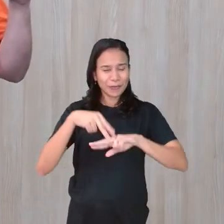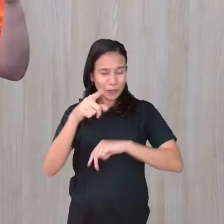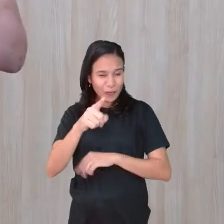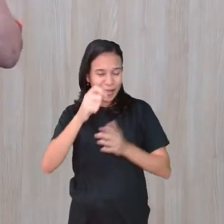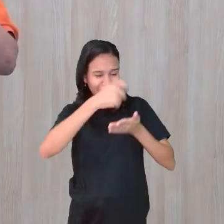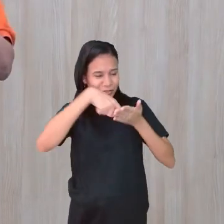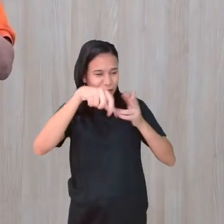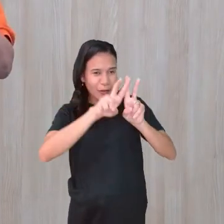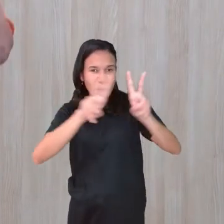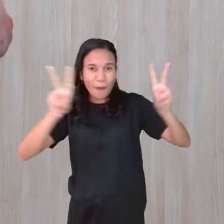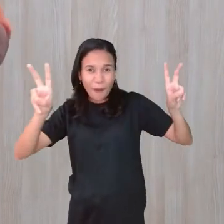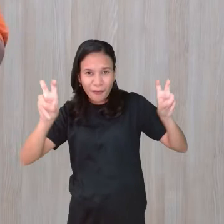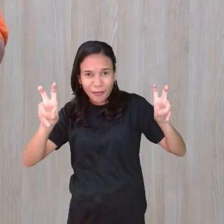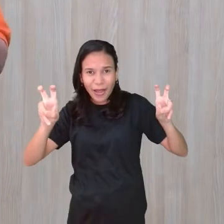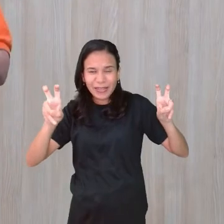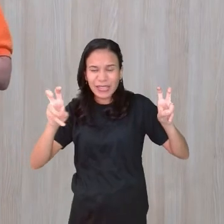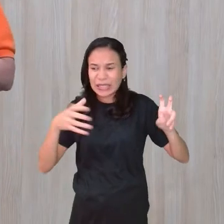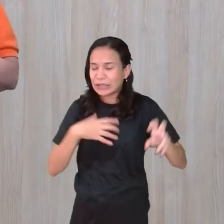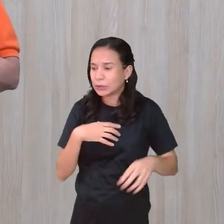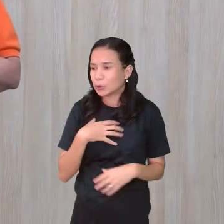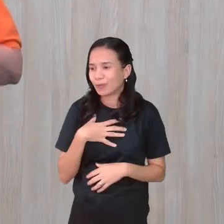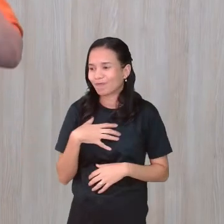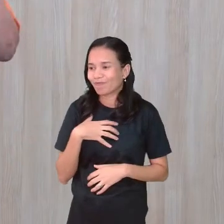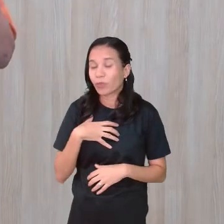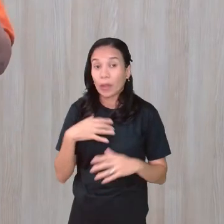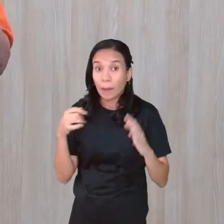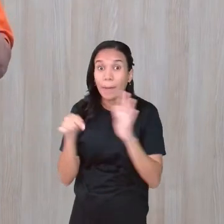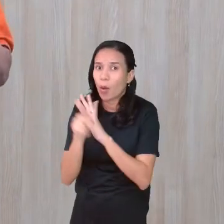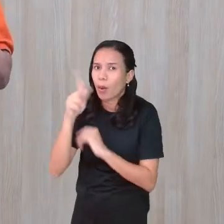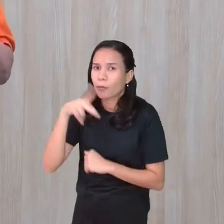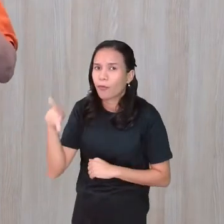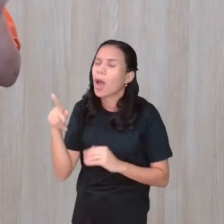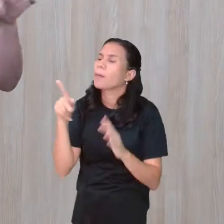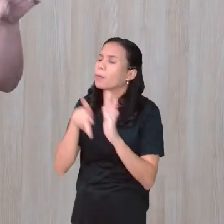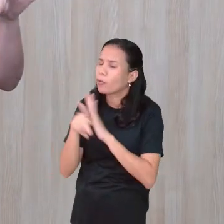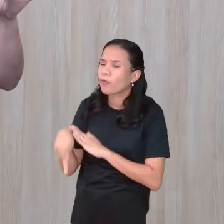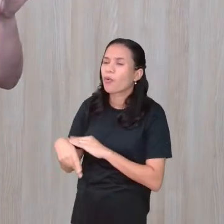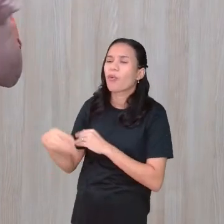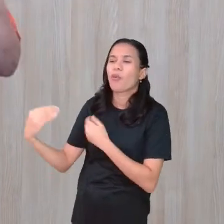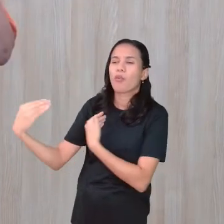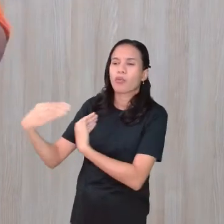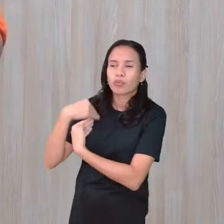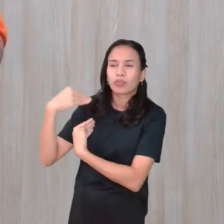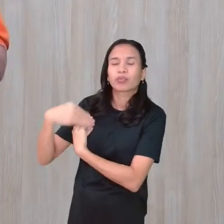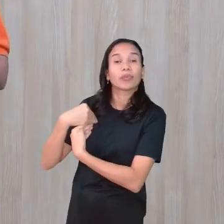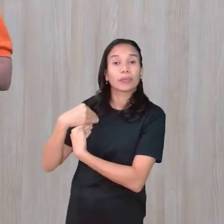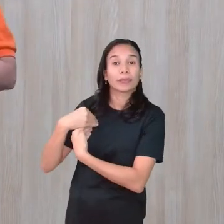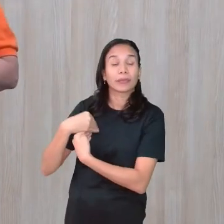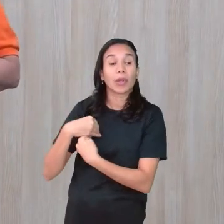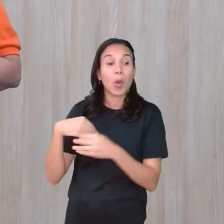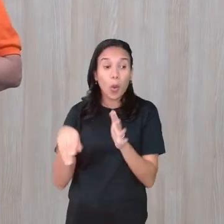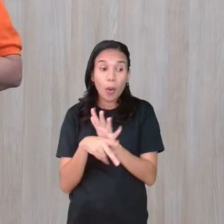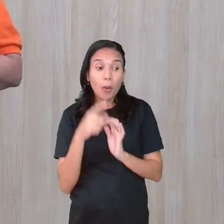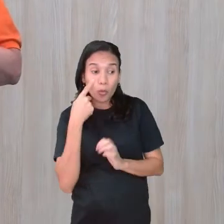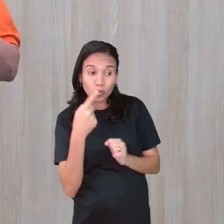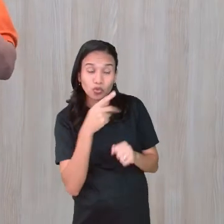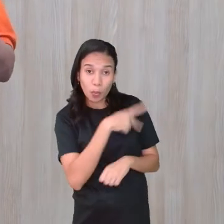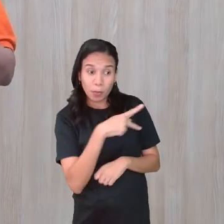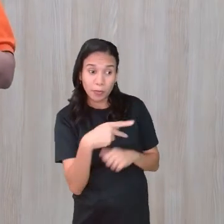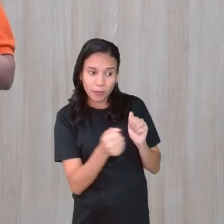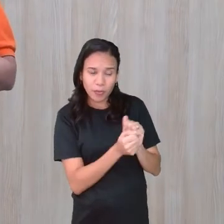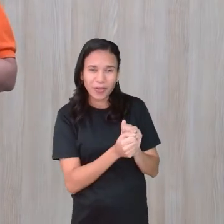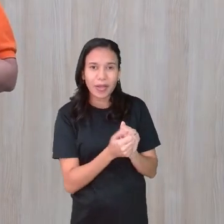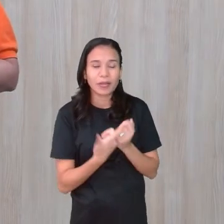uma frase e você está inseguro, pergunte para a sua professora, isso realmente é assim, professora? Chega perto do seu professor, não